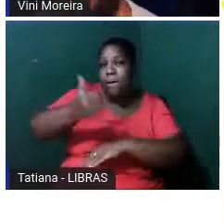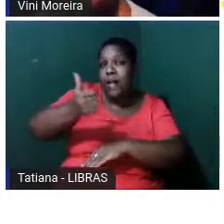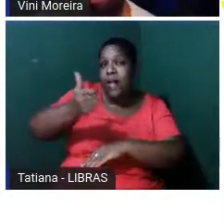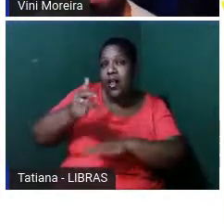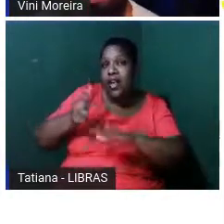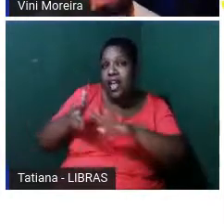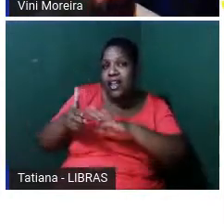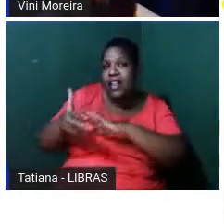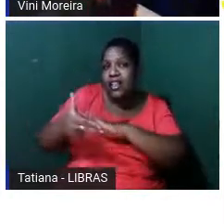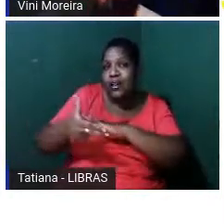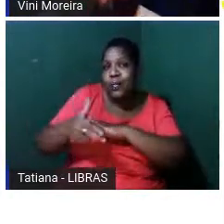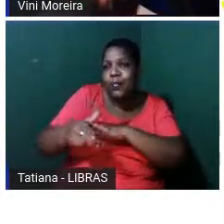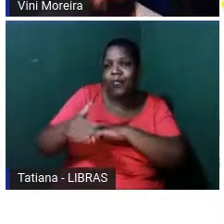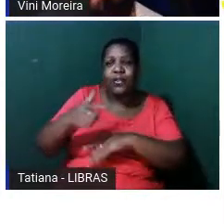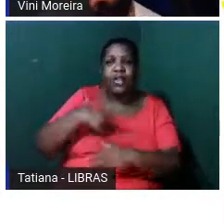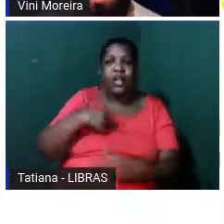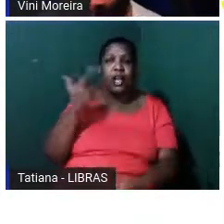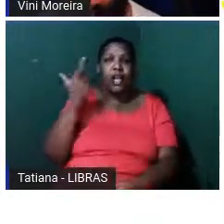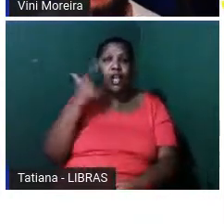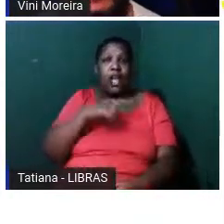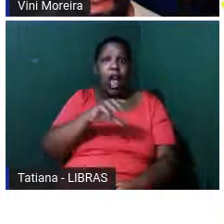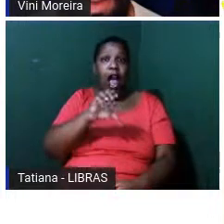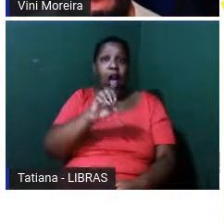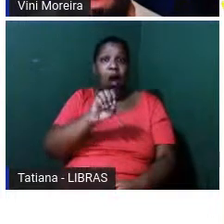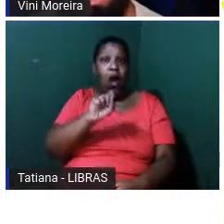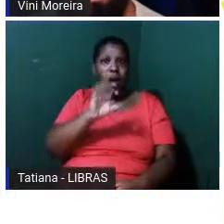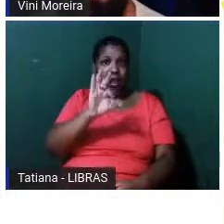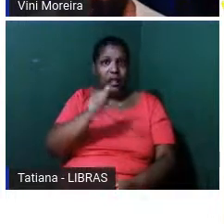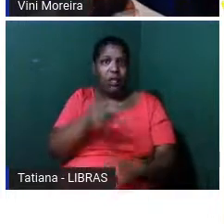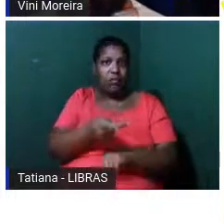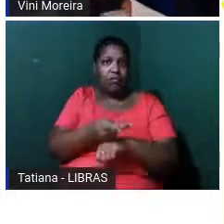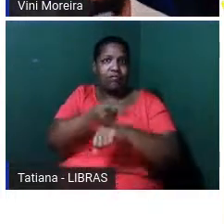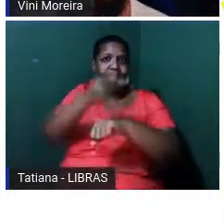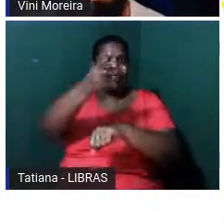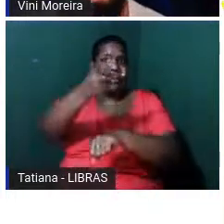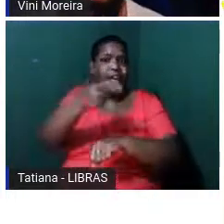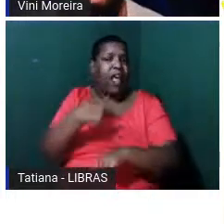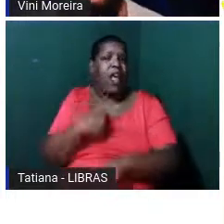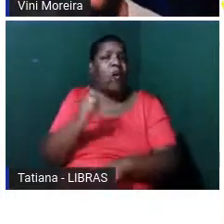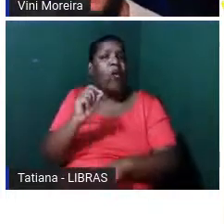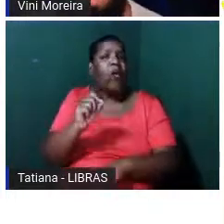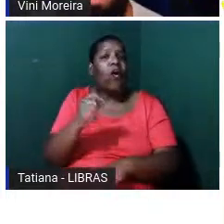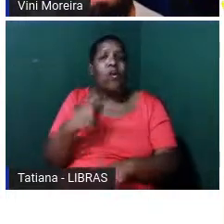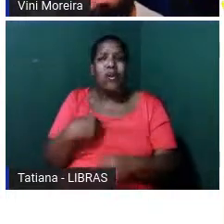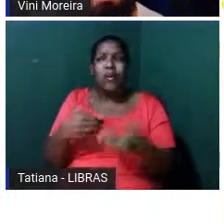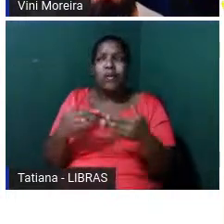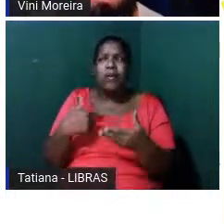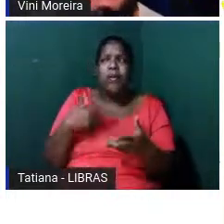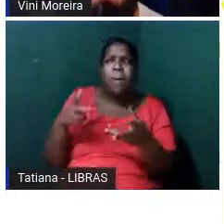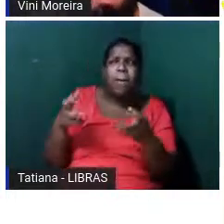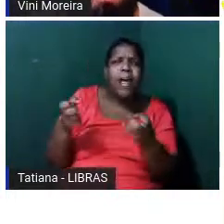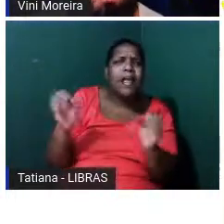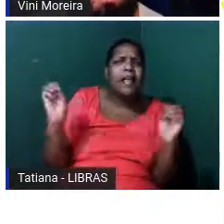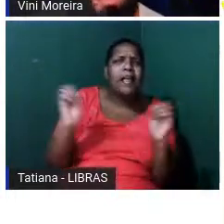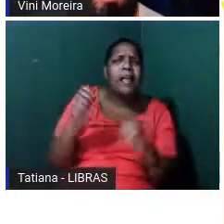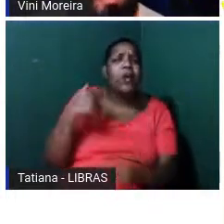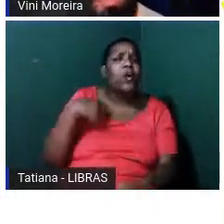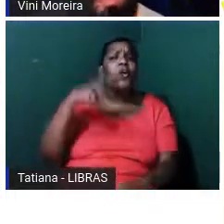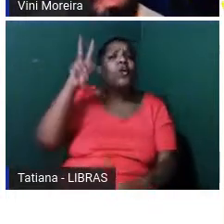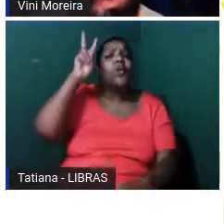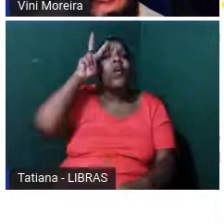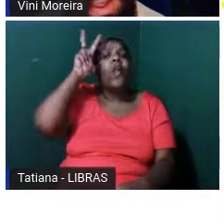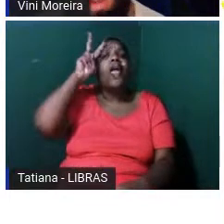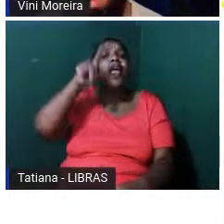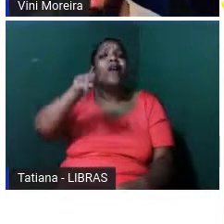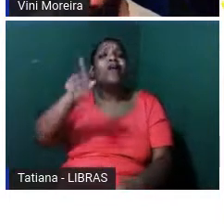As edições que ganham o Oscar são as edições que a gente não vê a gente não percebe a gente não lembra que a gente